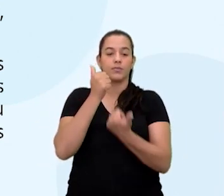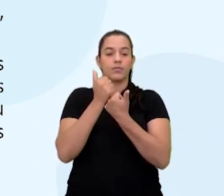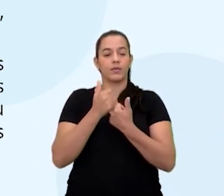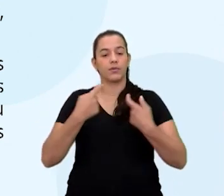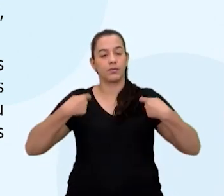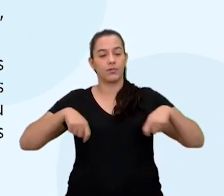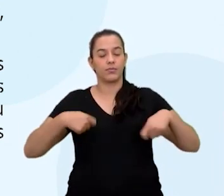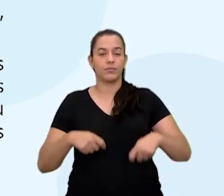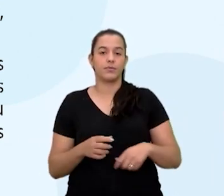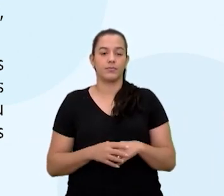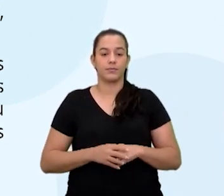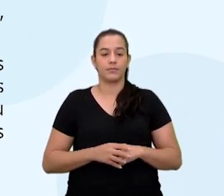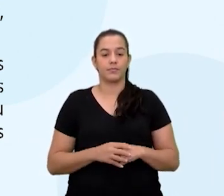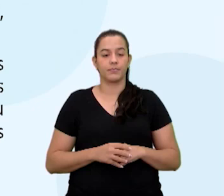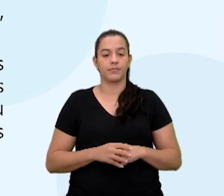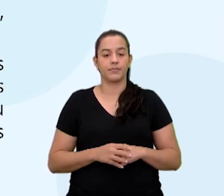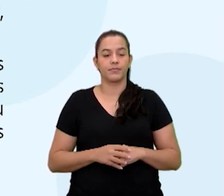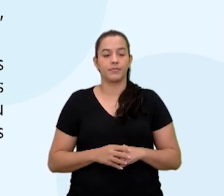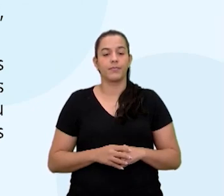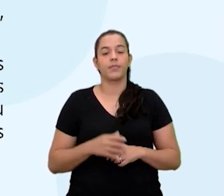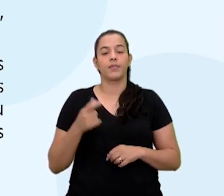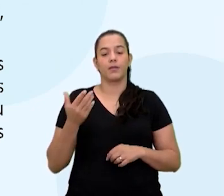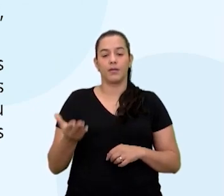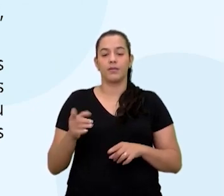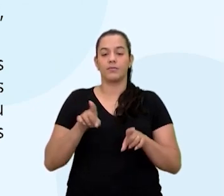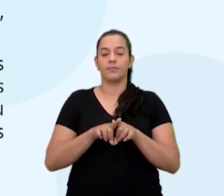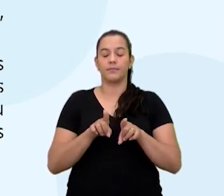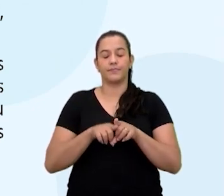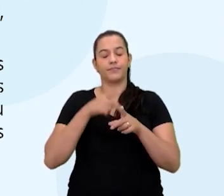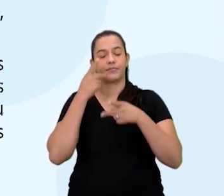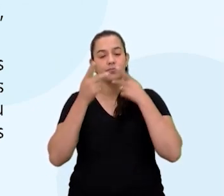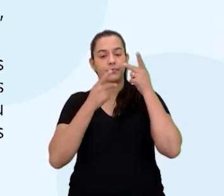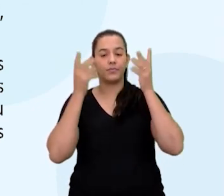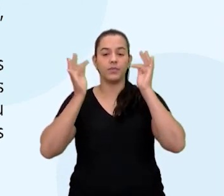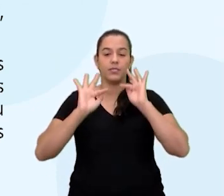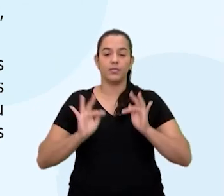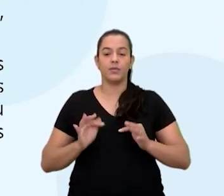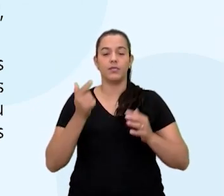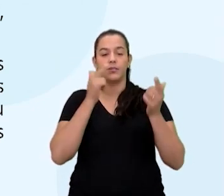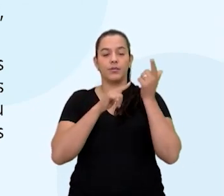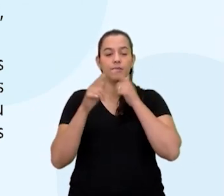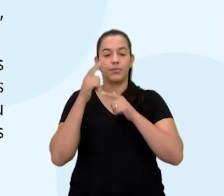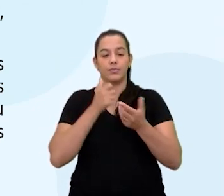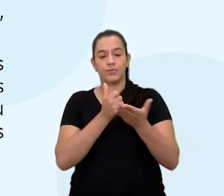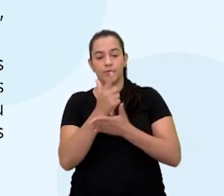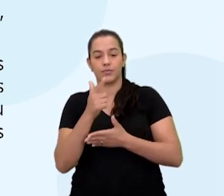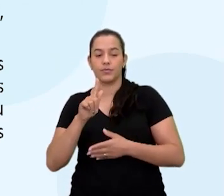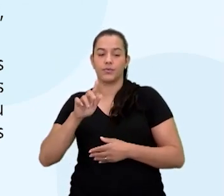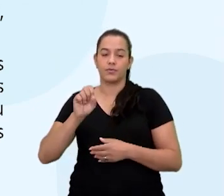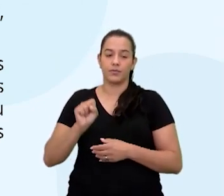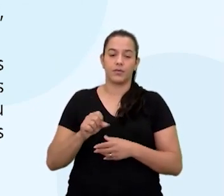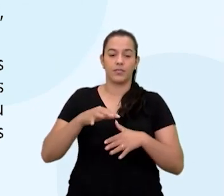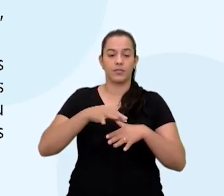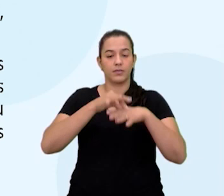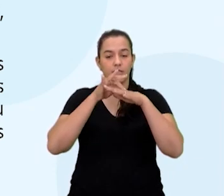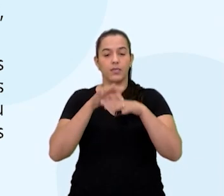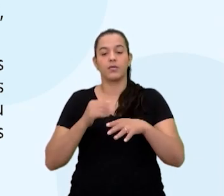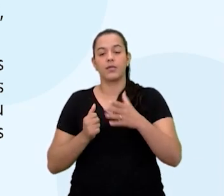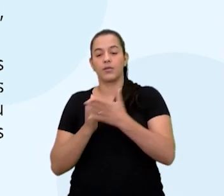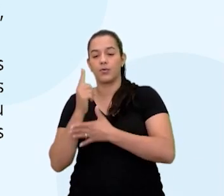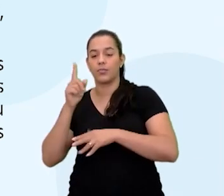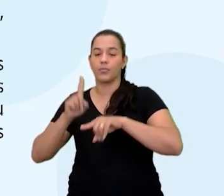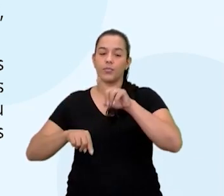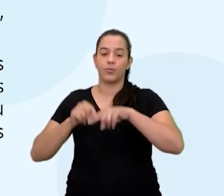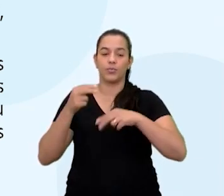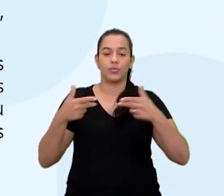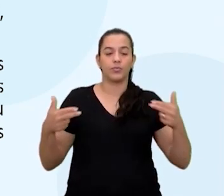mais necessária, comenta. Rafaela conta com alegria que, além de itens essenciais como gás e carne, ela comprou também produtos